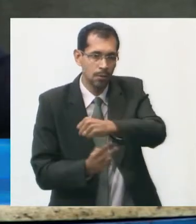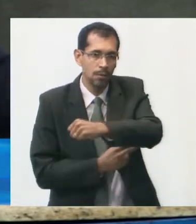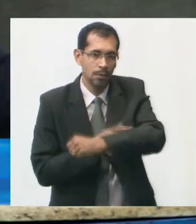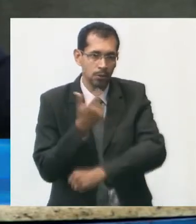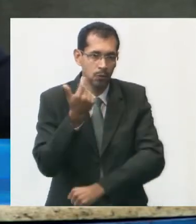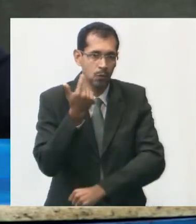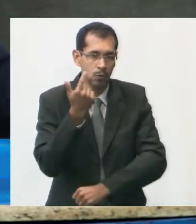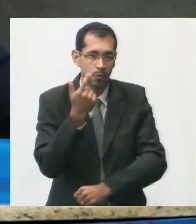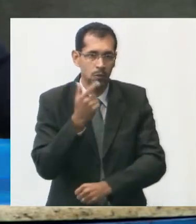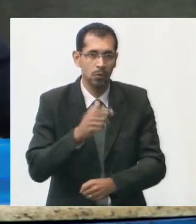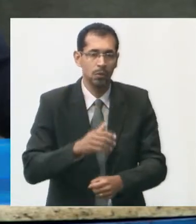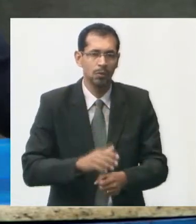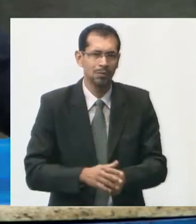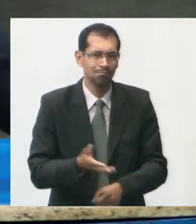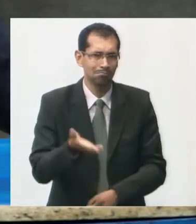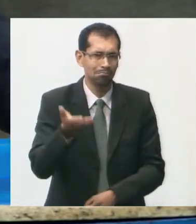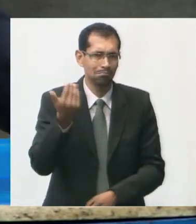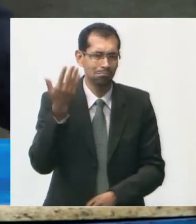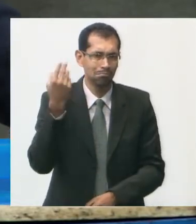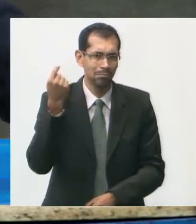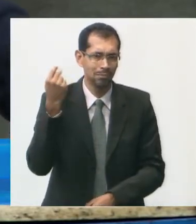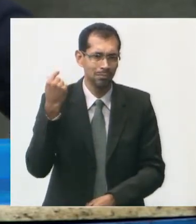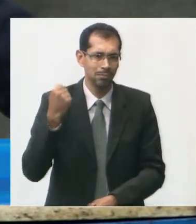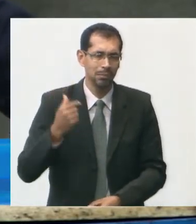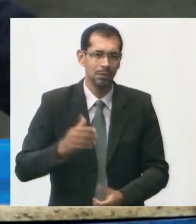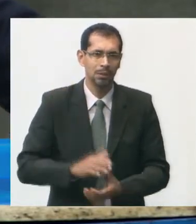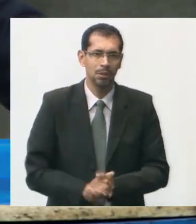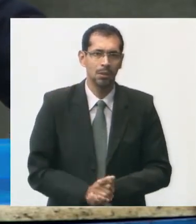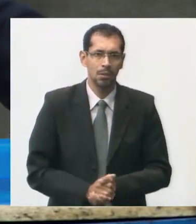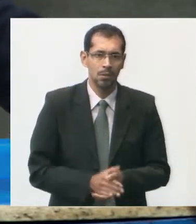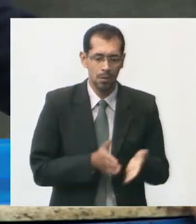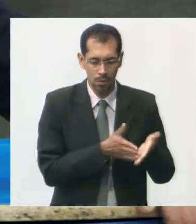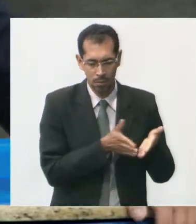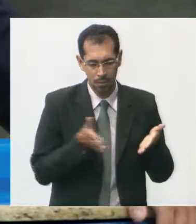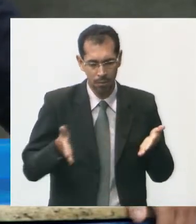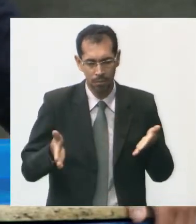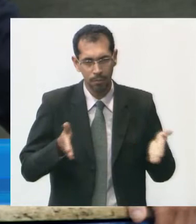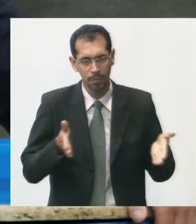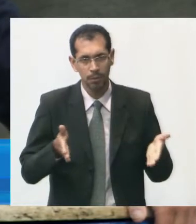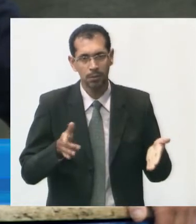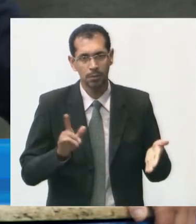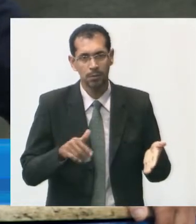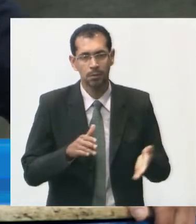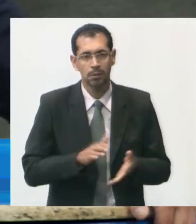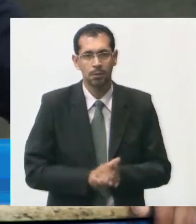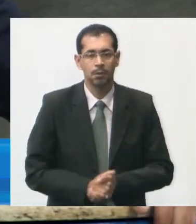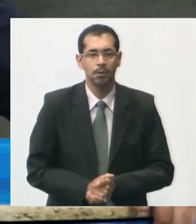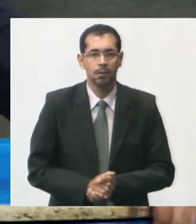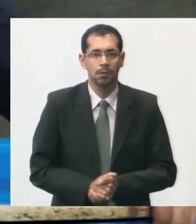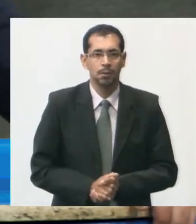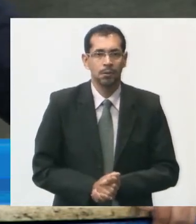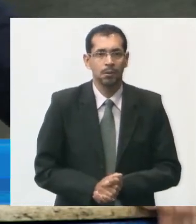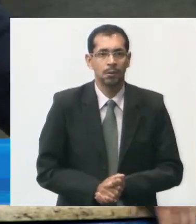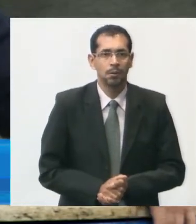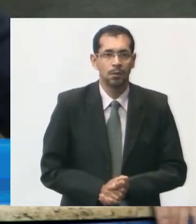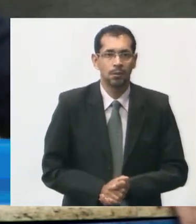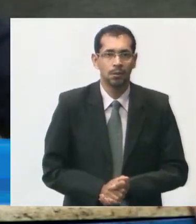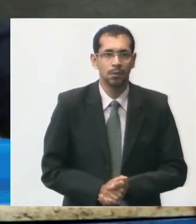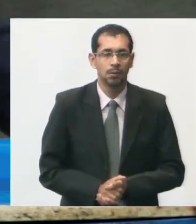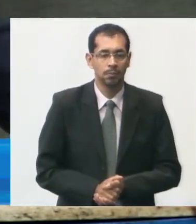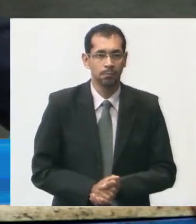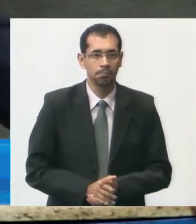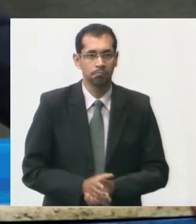Camata, né, que nós temos boas lembranças do nosso ex-governador, um grande abraço à sua